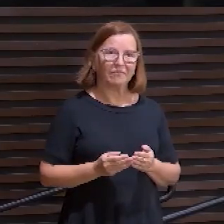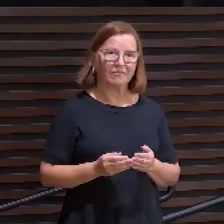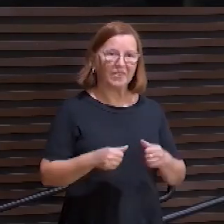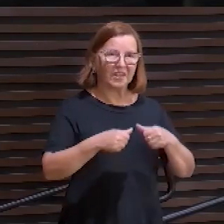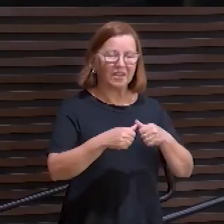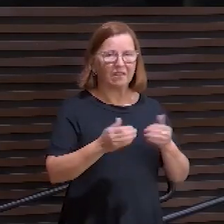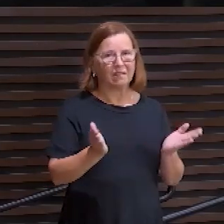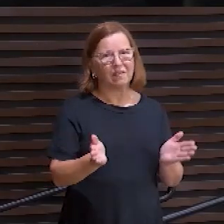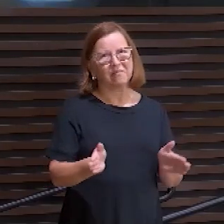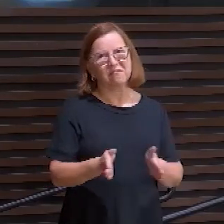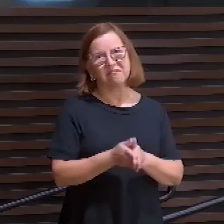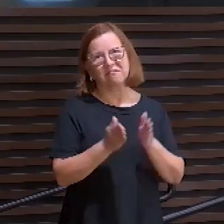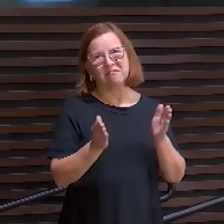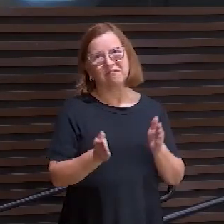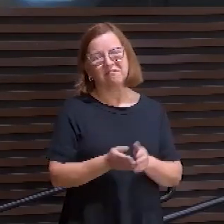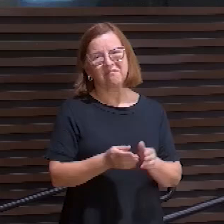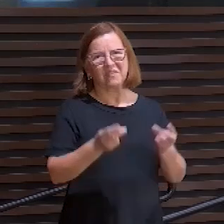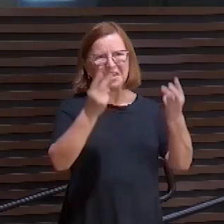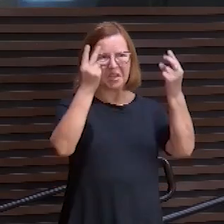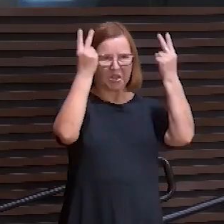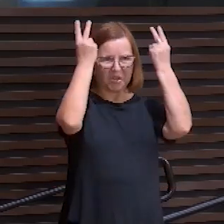coelhinho